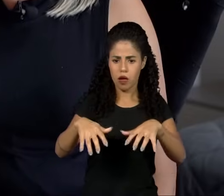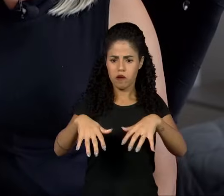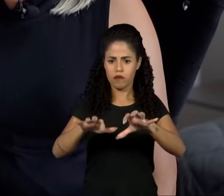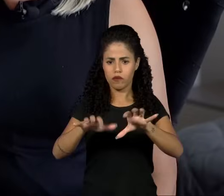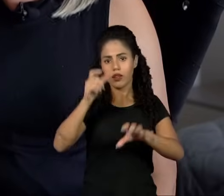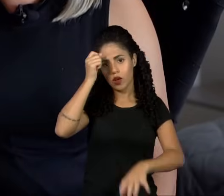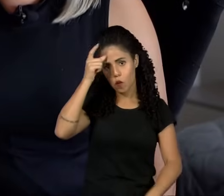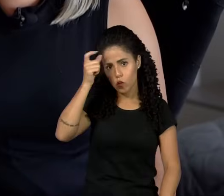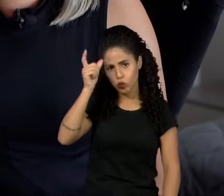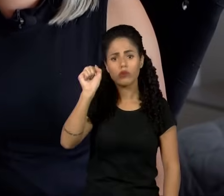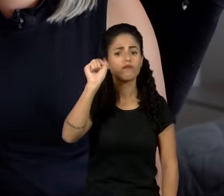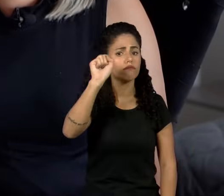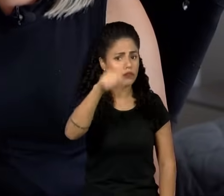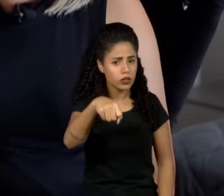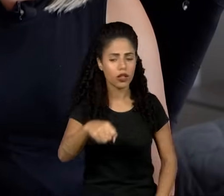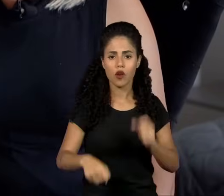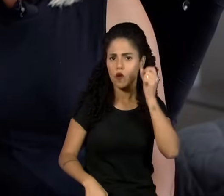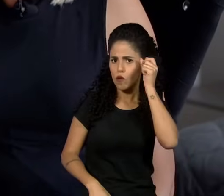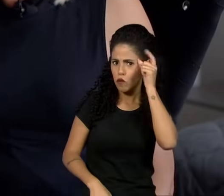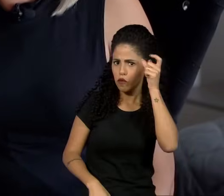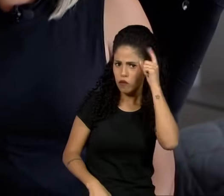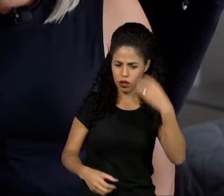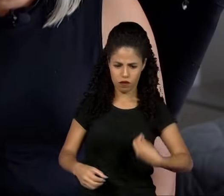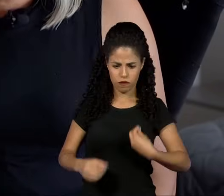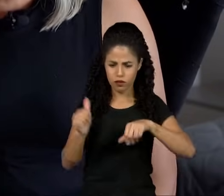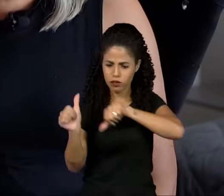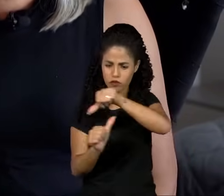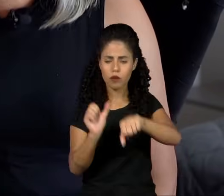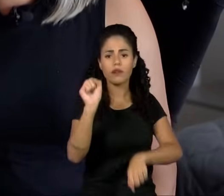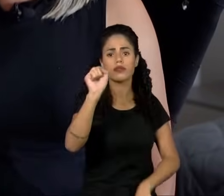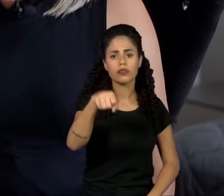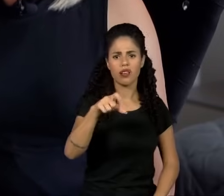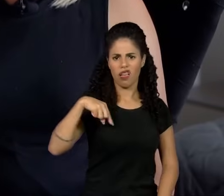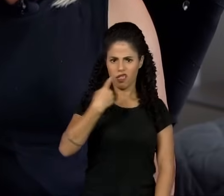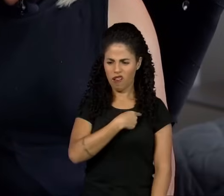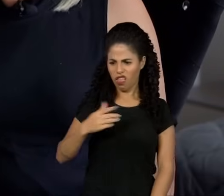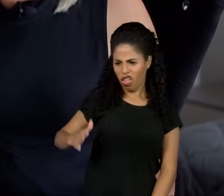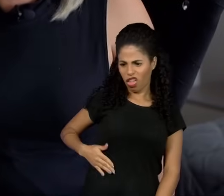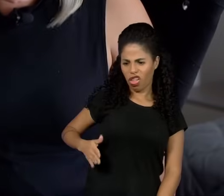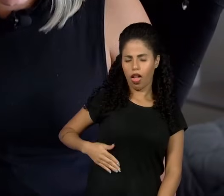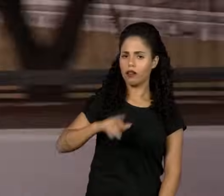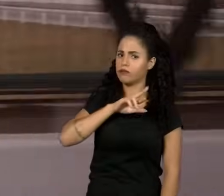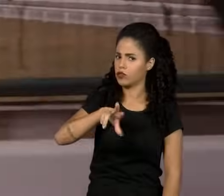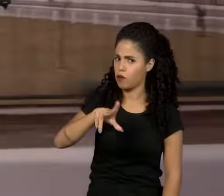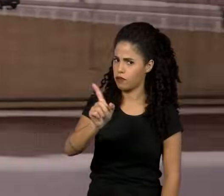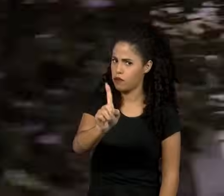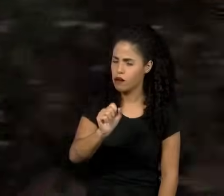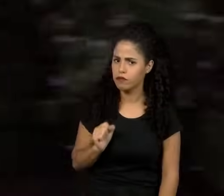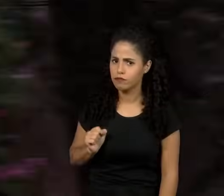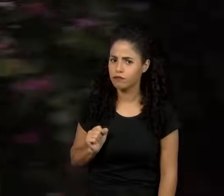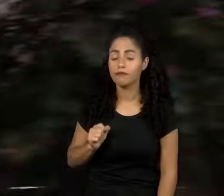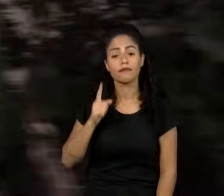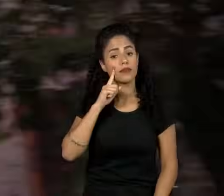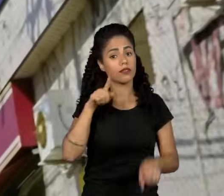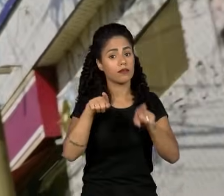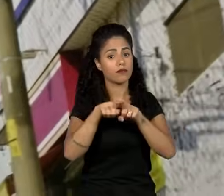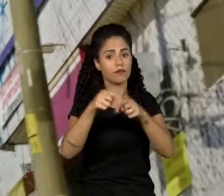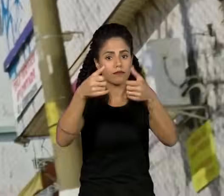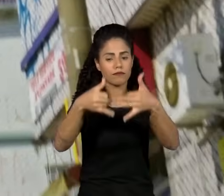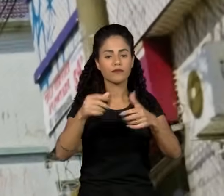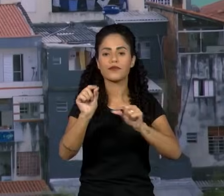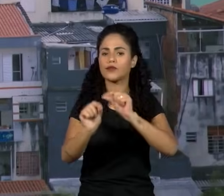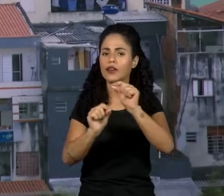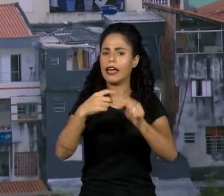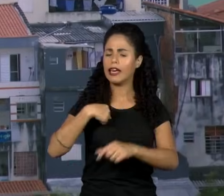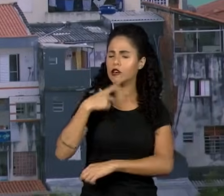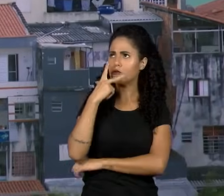é cultura, sim, o funk muda a vida, sim. Nós não somos marginais. Primeiramente que eu